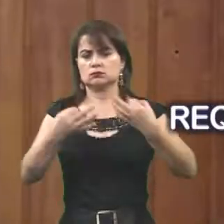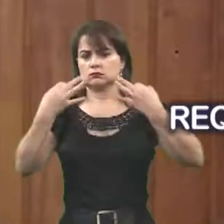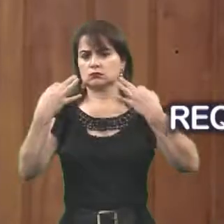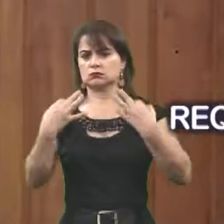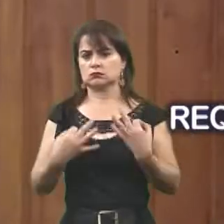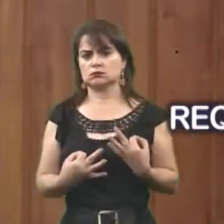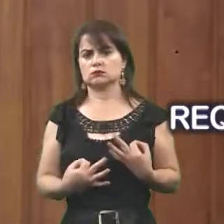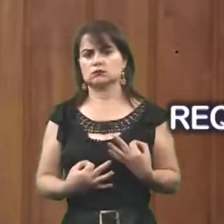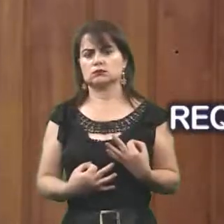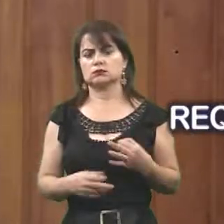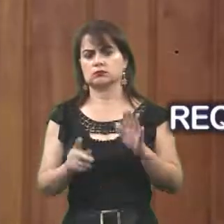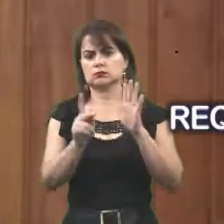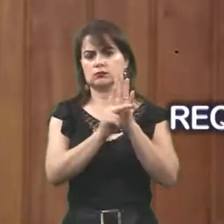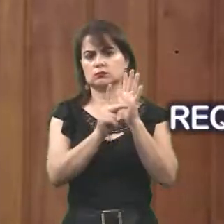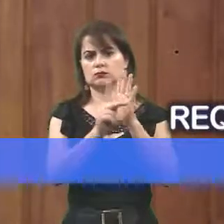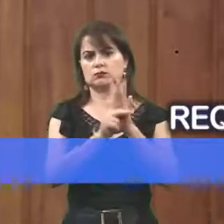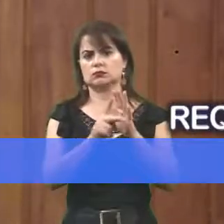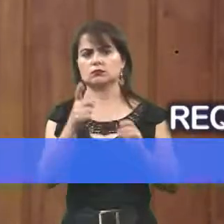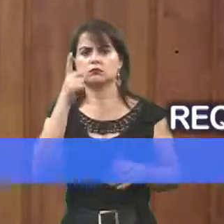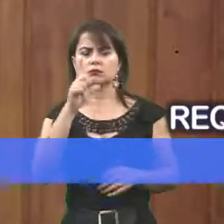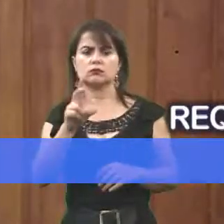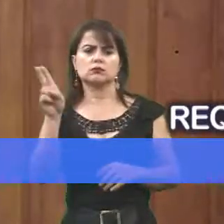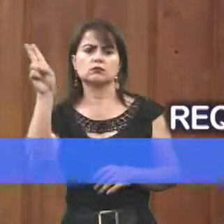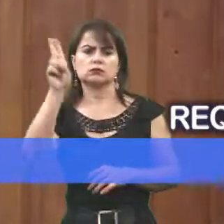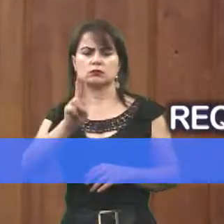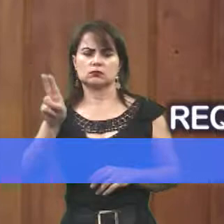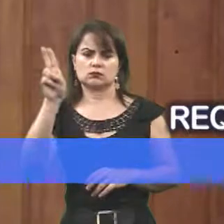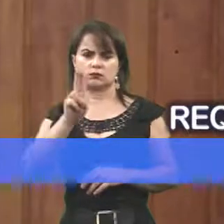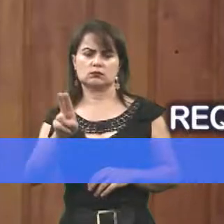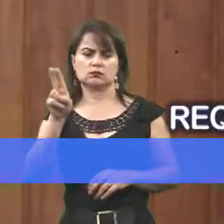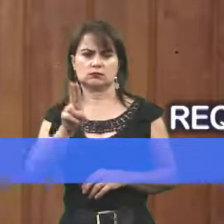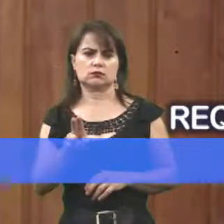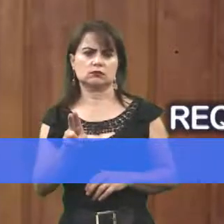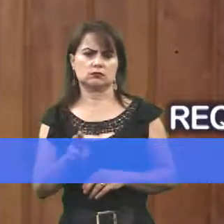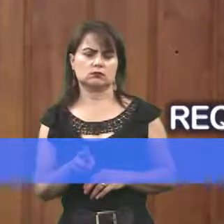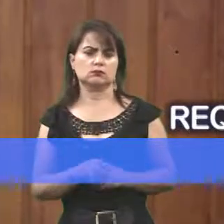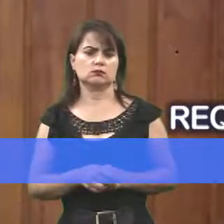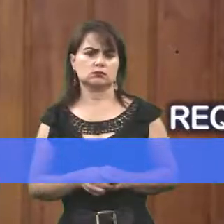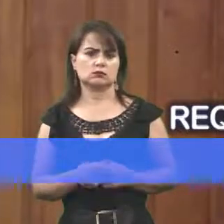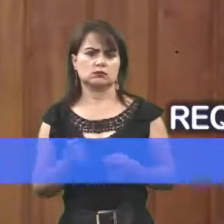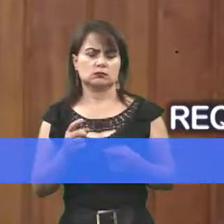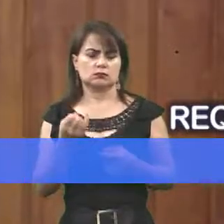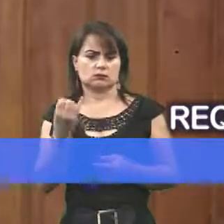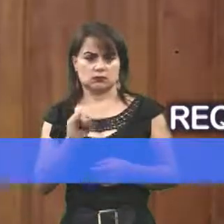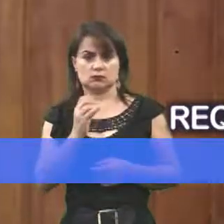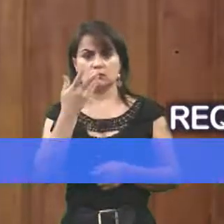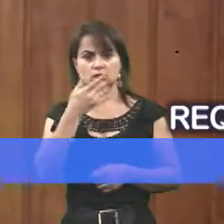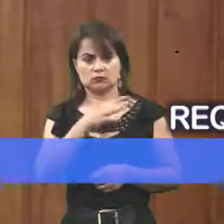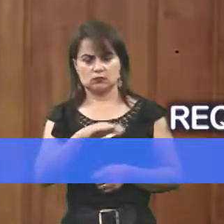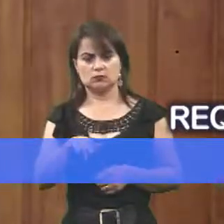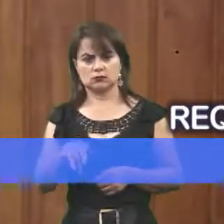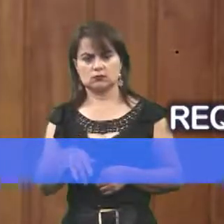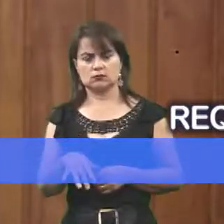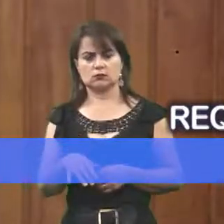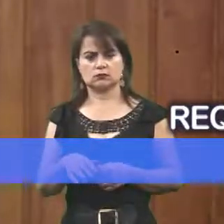quadra esportiva ser usada, elas estarão afastadas do mau caminho, afastada das